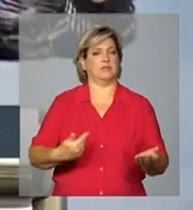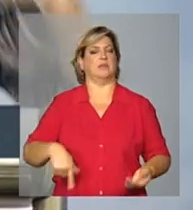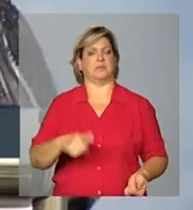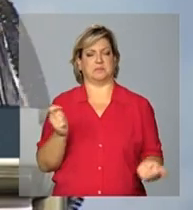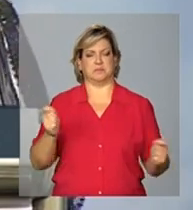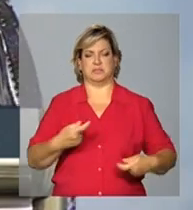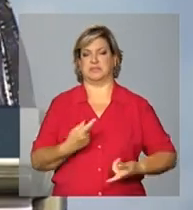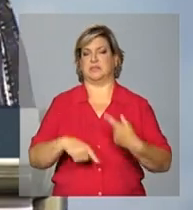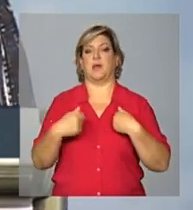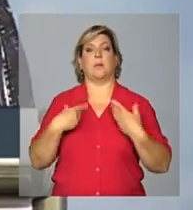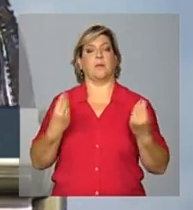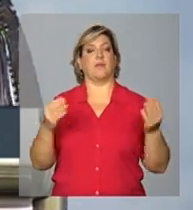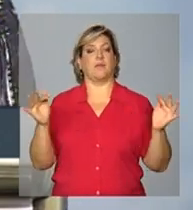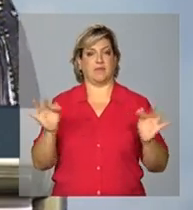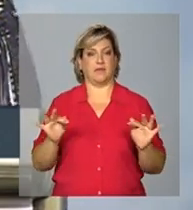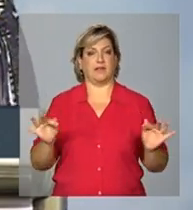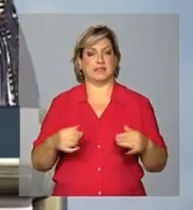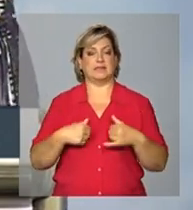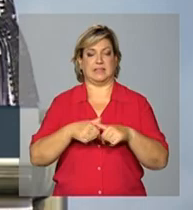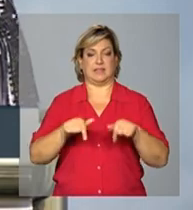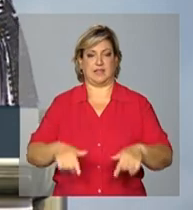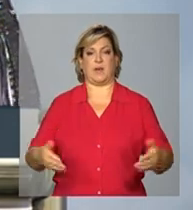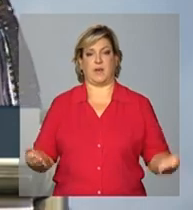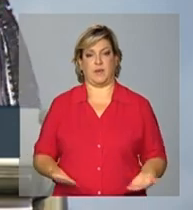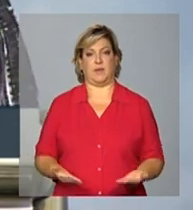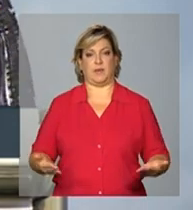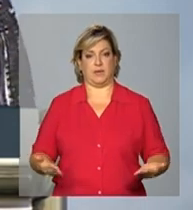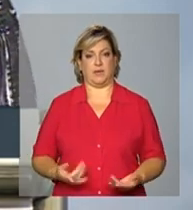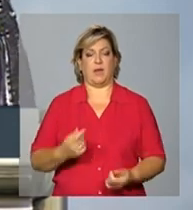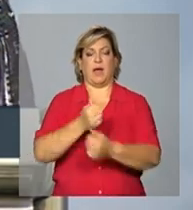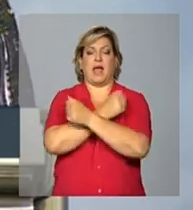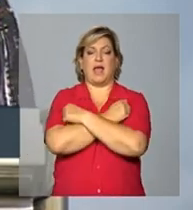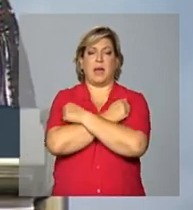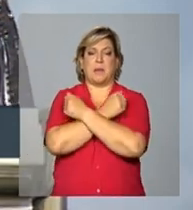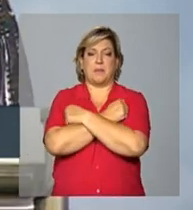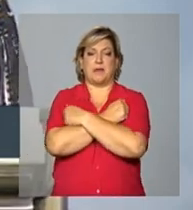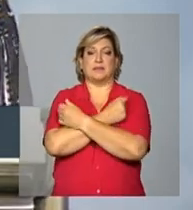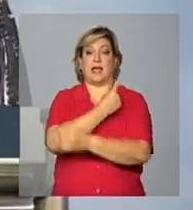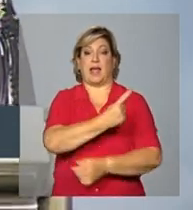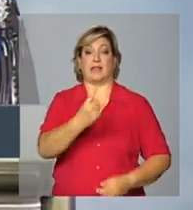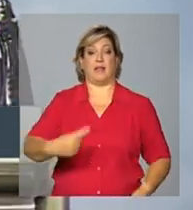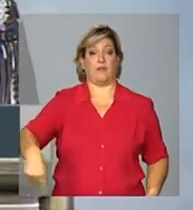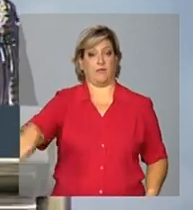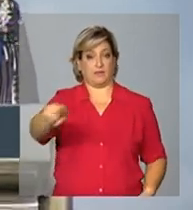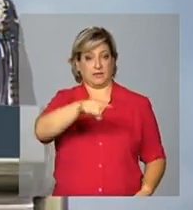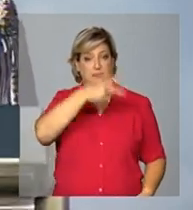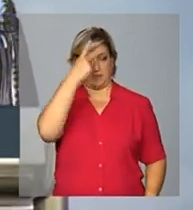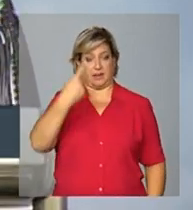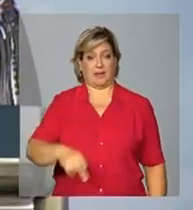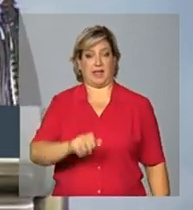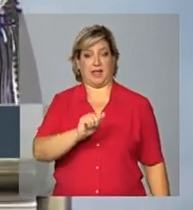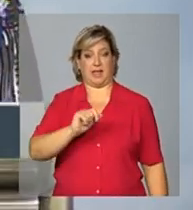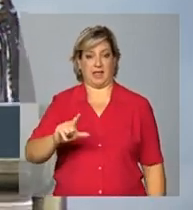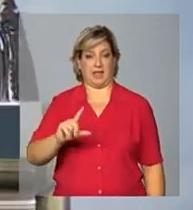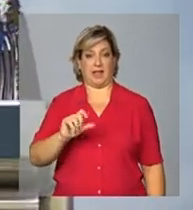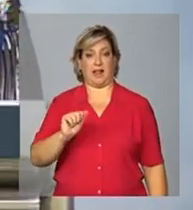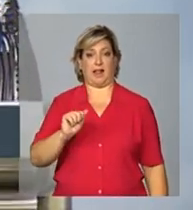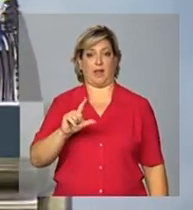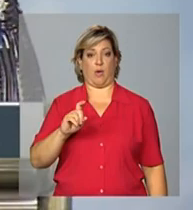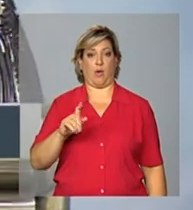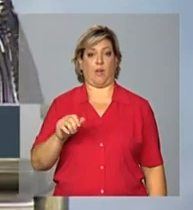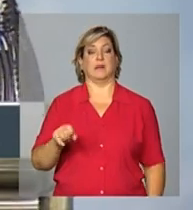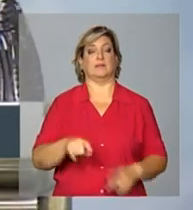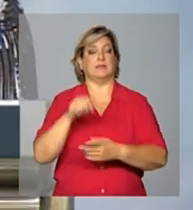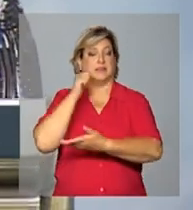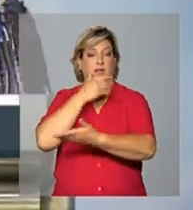estou muito feliz de estar aqui hoje. Um abraço a cada um dos alagoanos, a cada uma